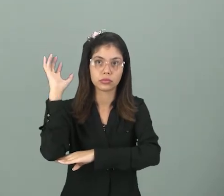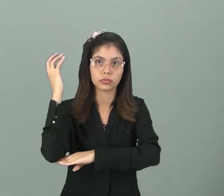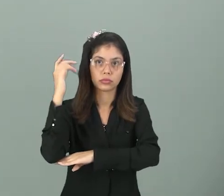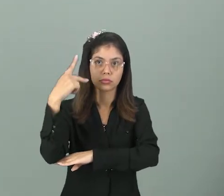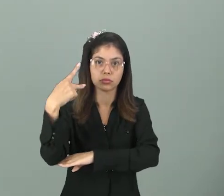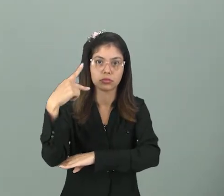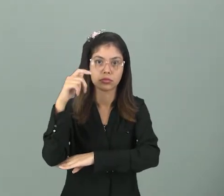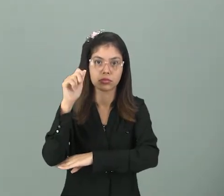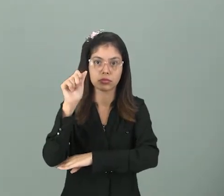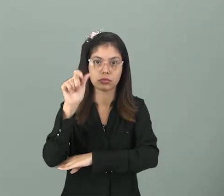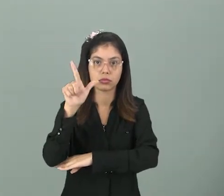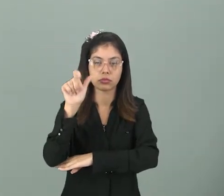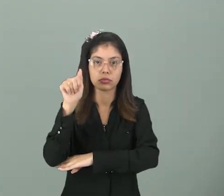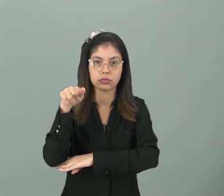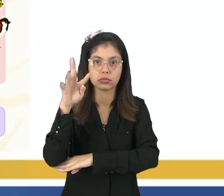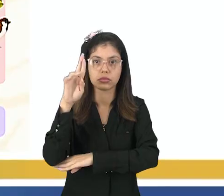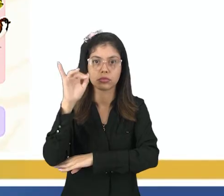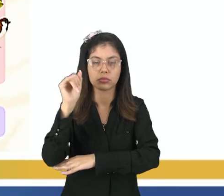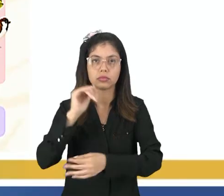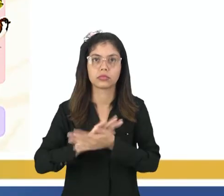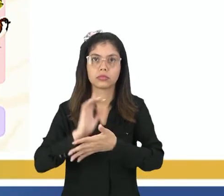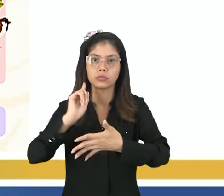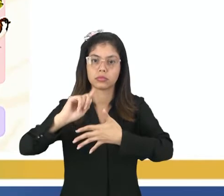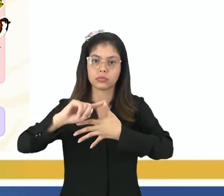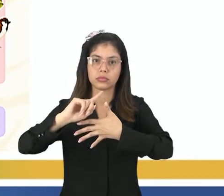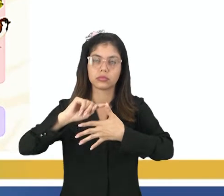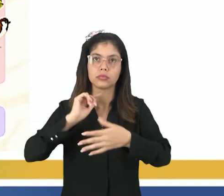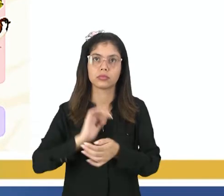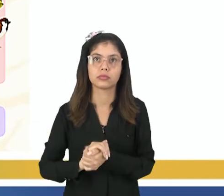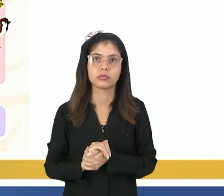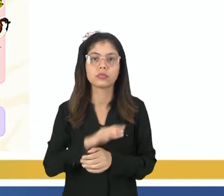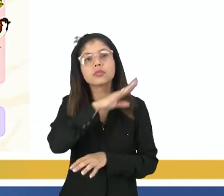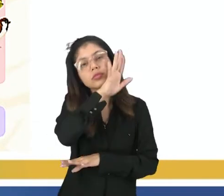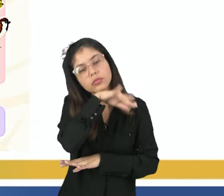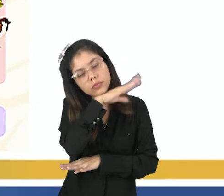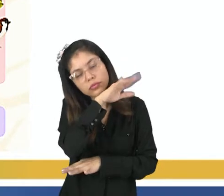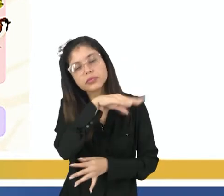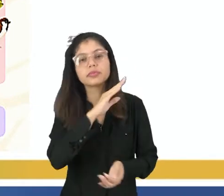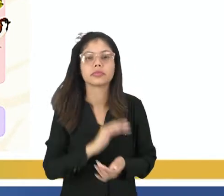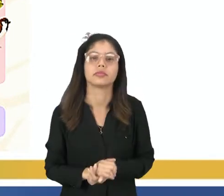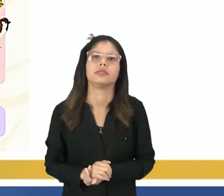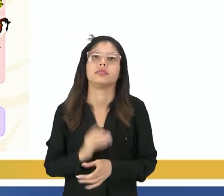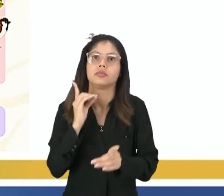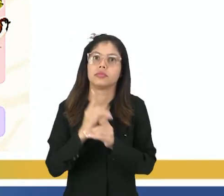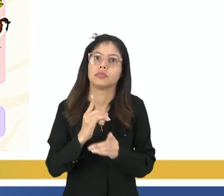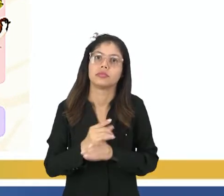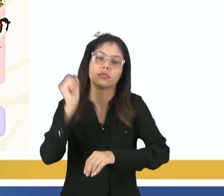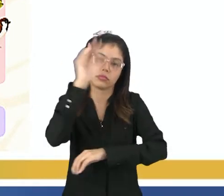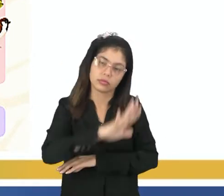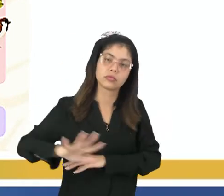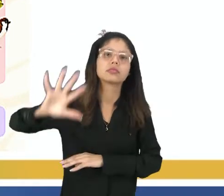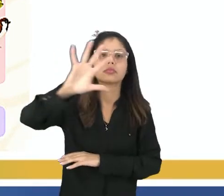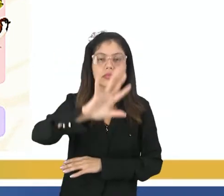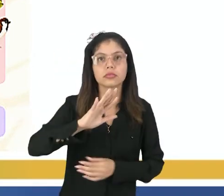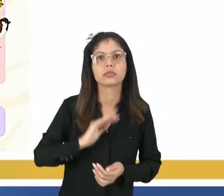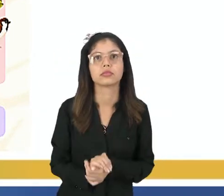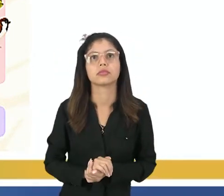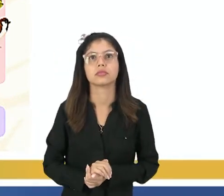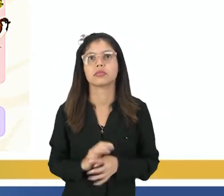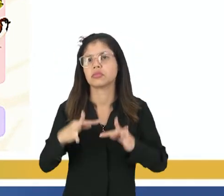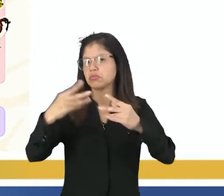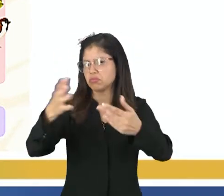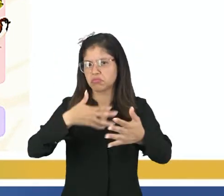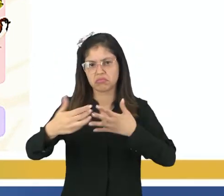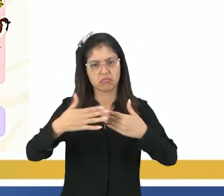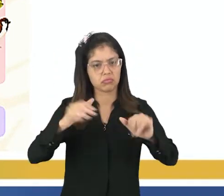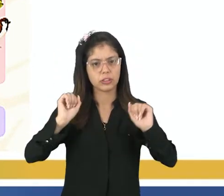é o reino das plantas, e por último o reino animalia, que é onde a gente encontra aí os animais de uma forma geral, seja ele vertebrado